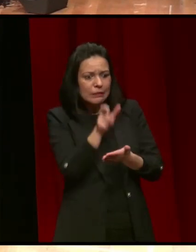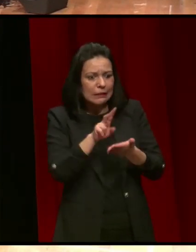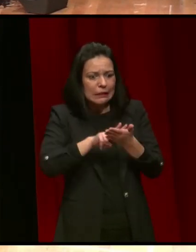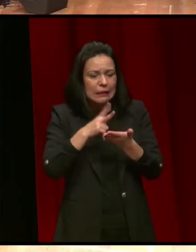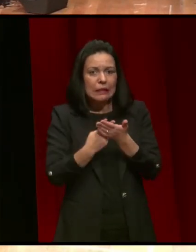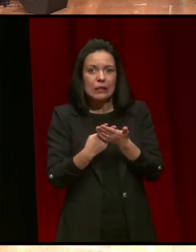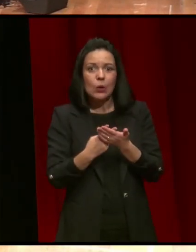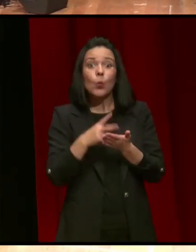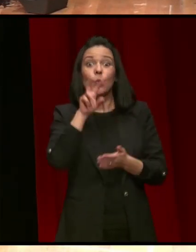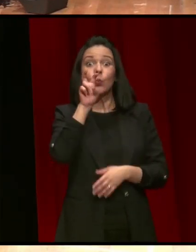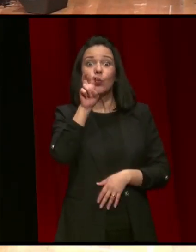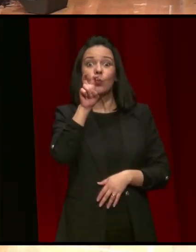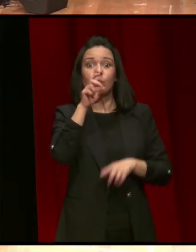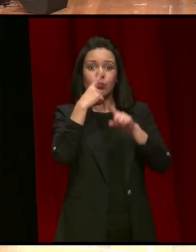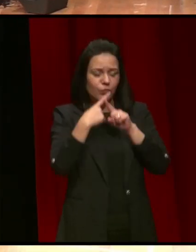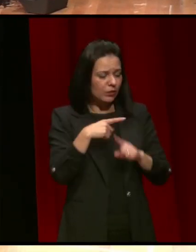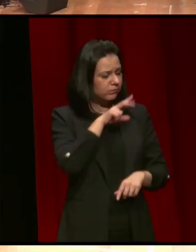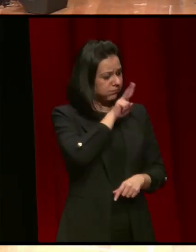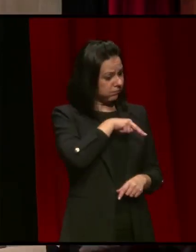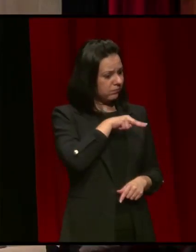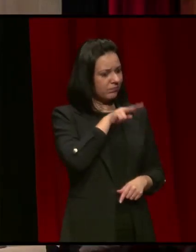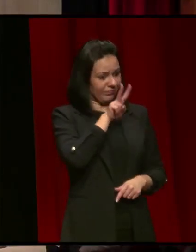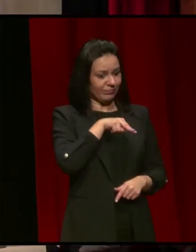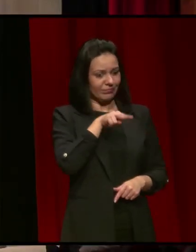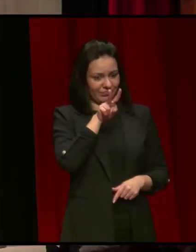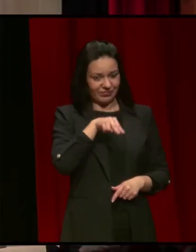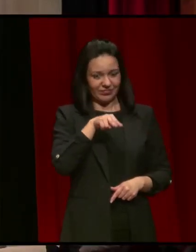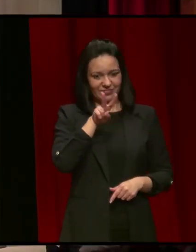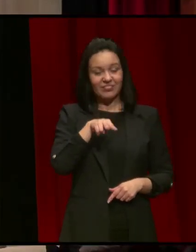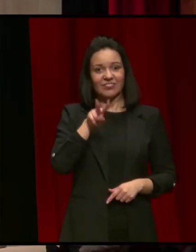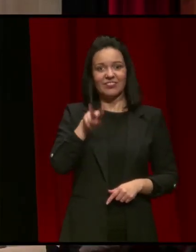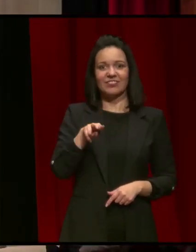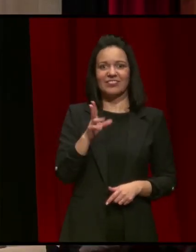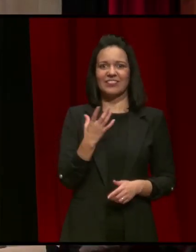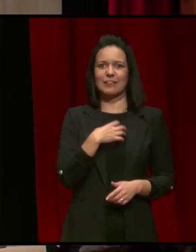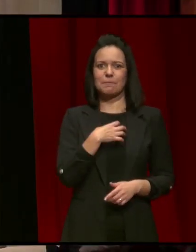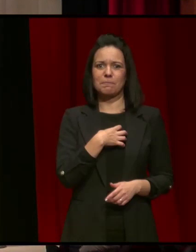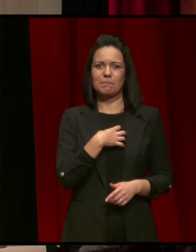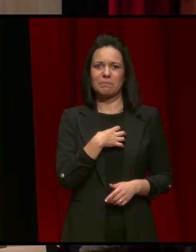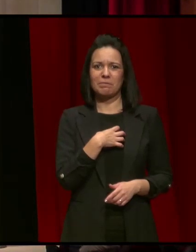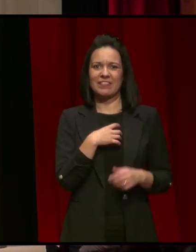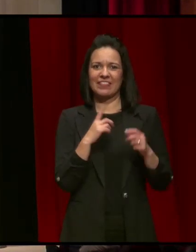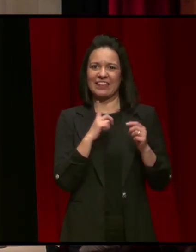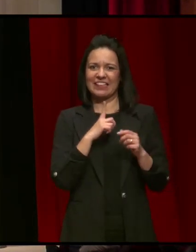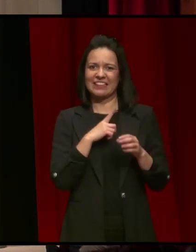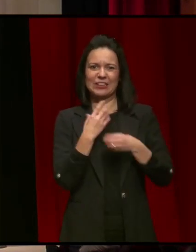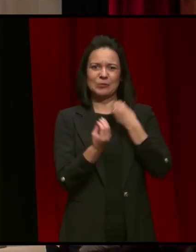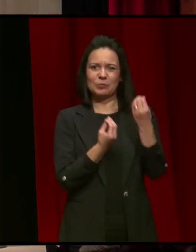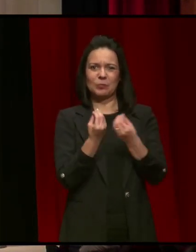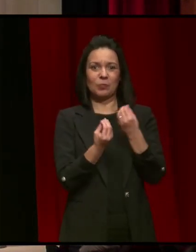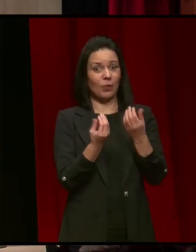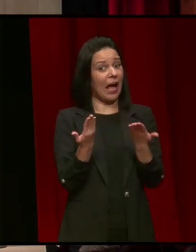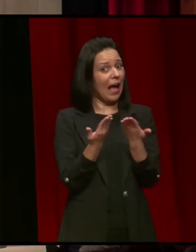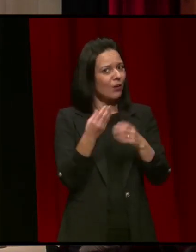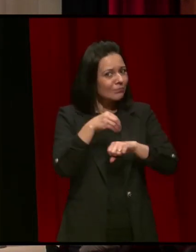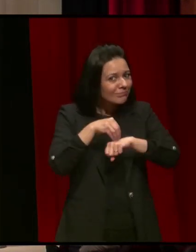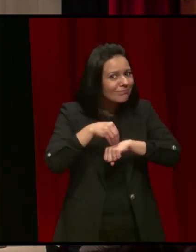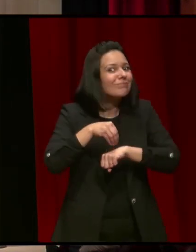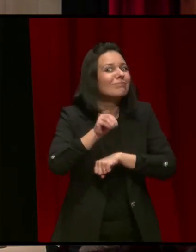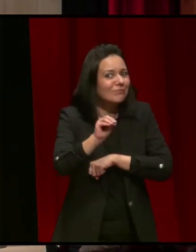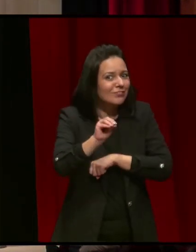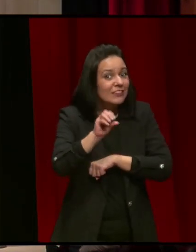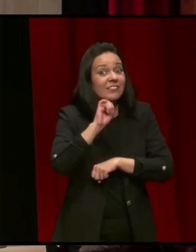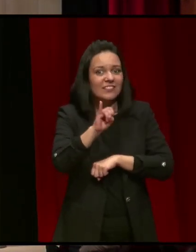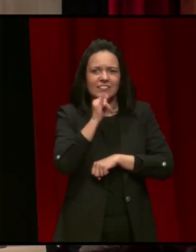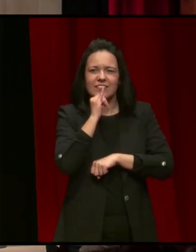mesmo texto, e cada vez que você lê, aí está, a gente não está falando sobre isso today, né, hoje, mas eu estou dando uma dica para vocês. Quando eu preparar um estudo bíblico,